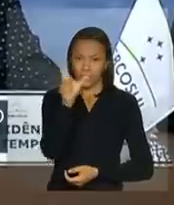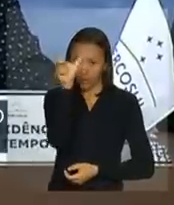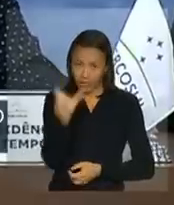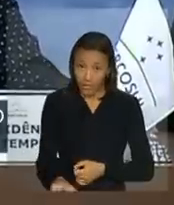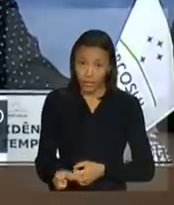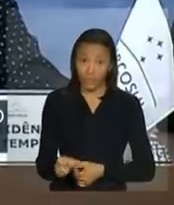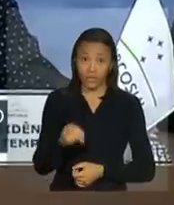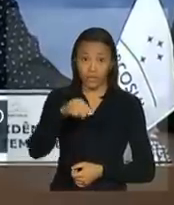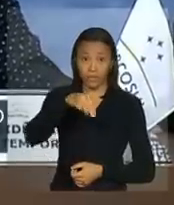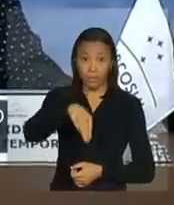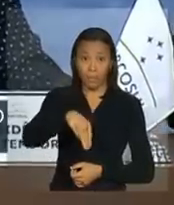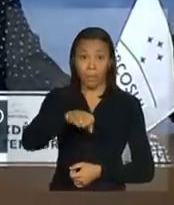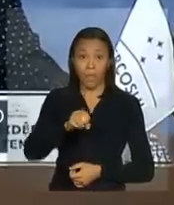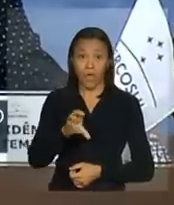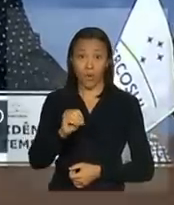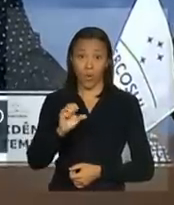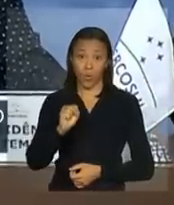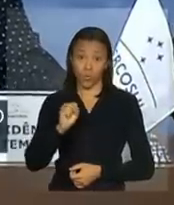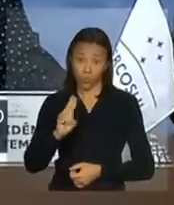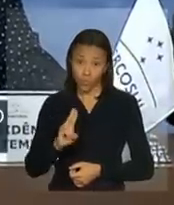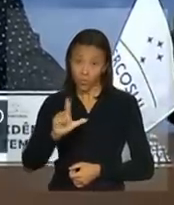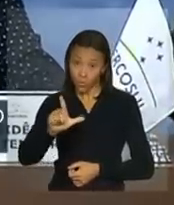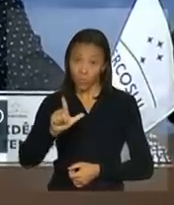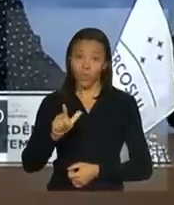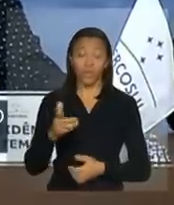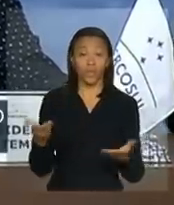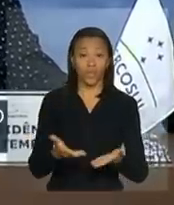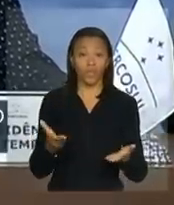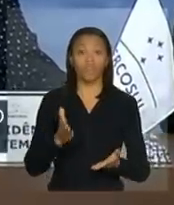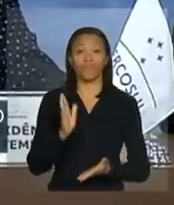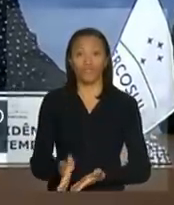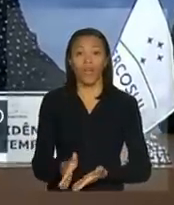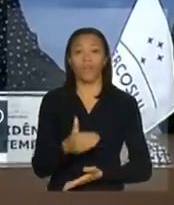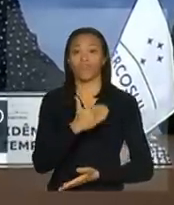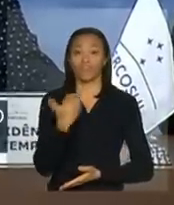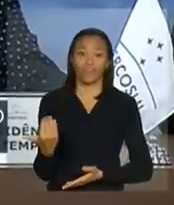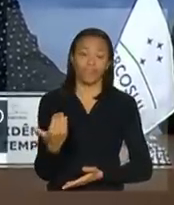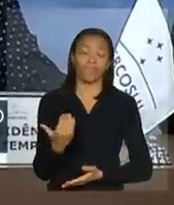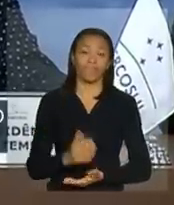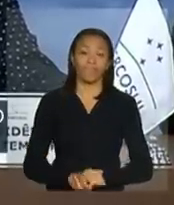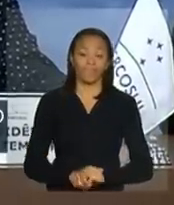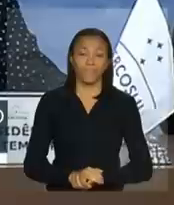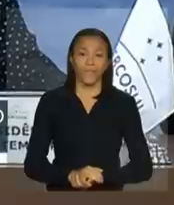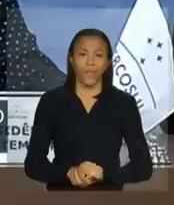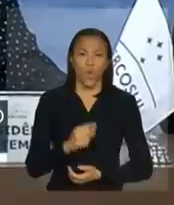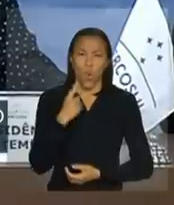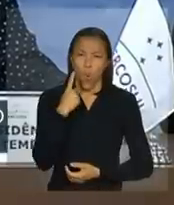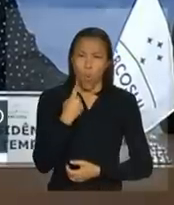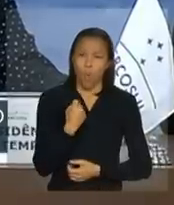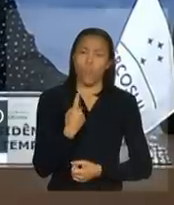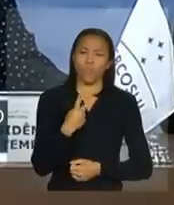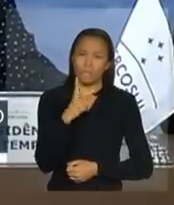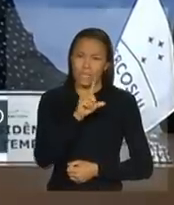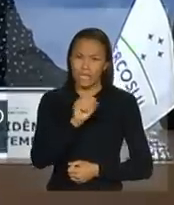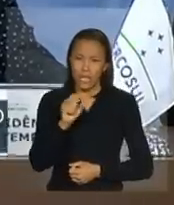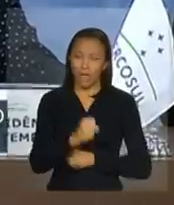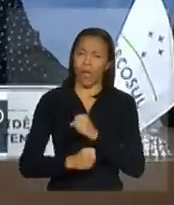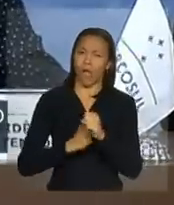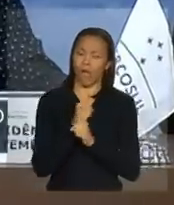ilustre do Mercosul, que acaba de nos deixar, após mais de um século vivido em